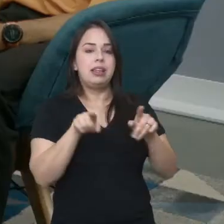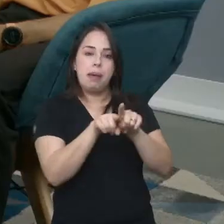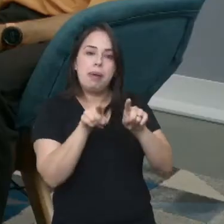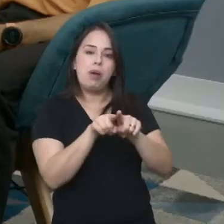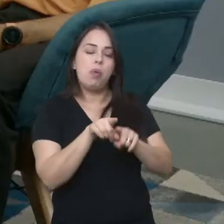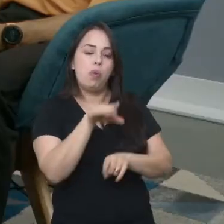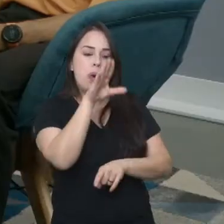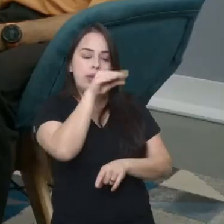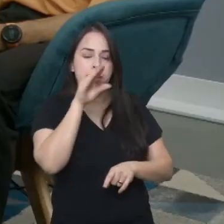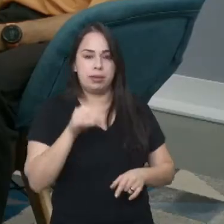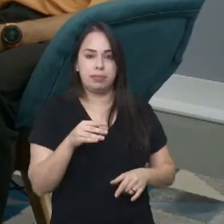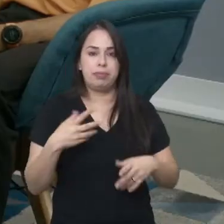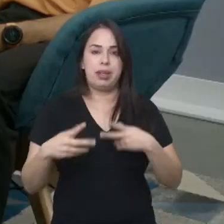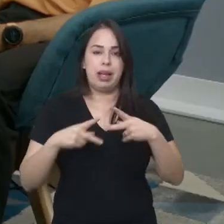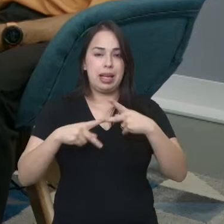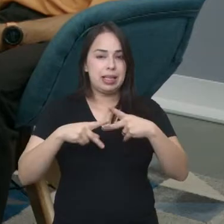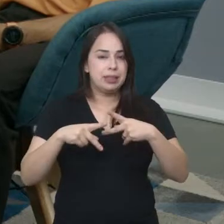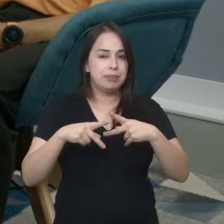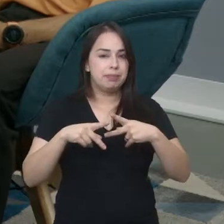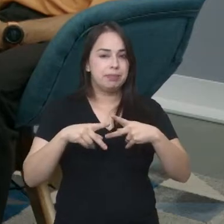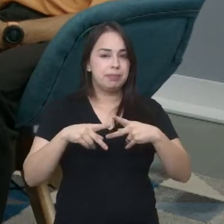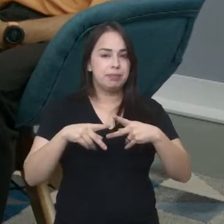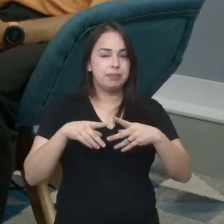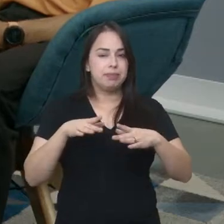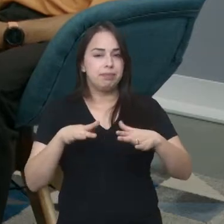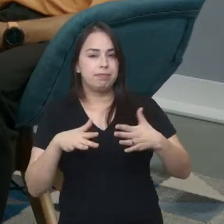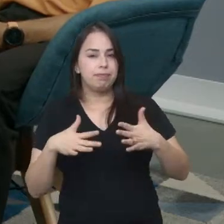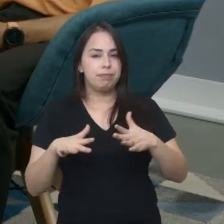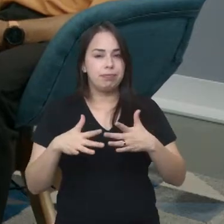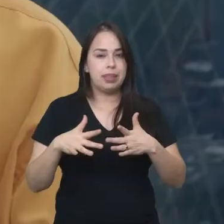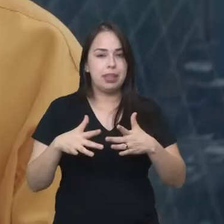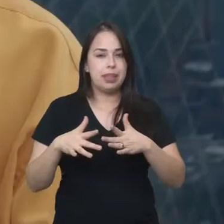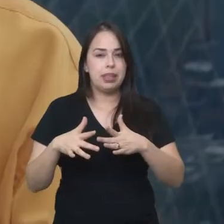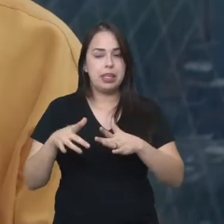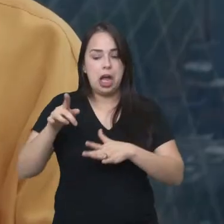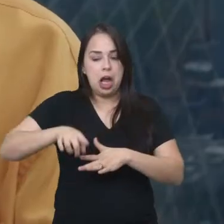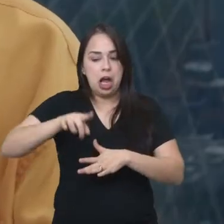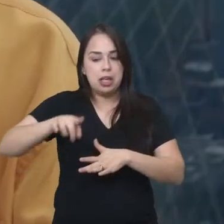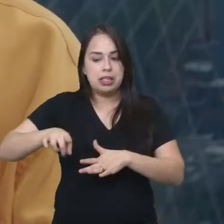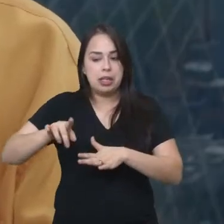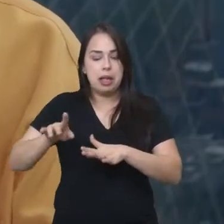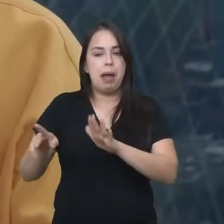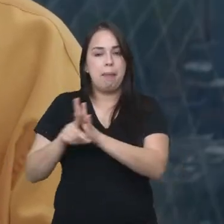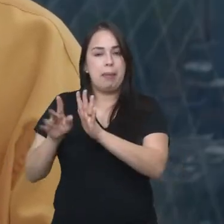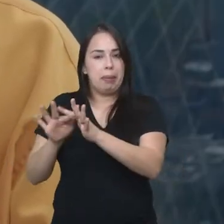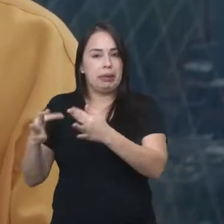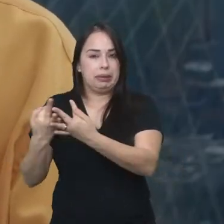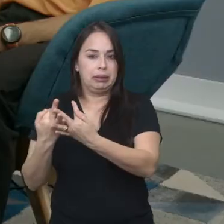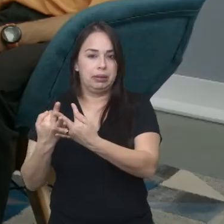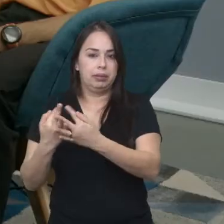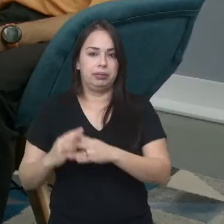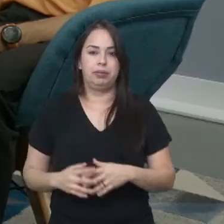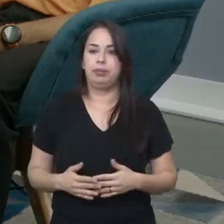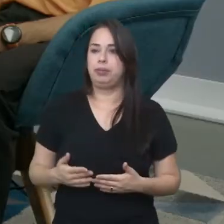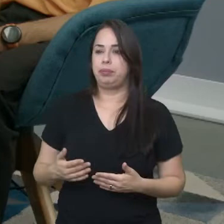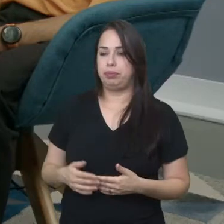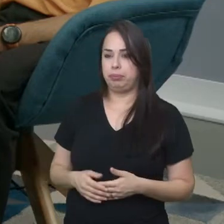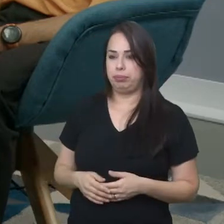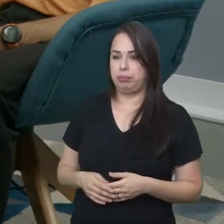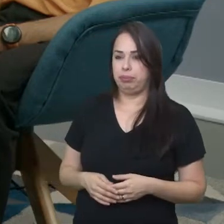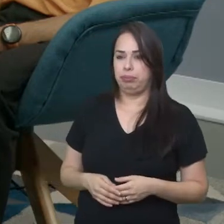hoje, a nossa cidade, nós temos uma margem mais tendo o agente violador por parte da família do que pelo próprio Estado. Gilson?